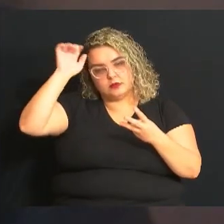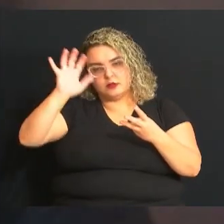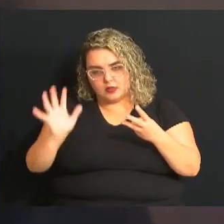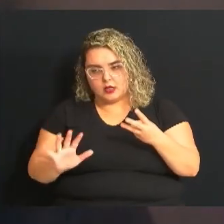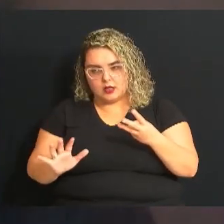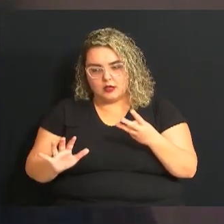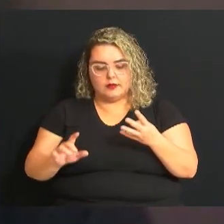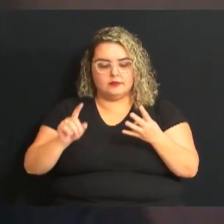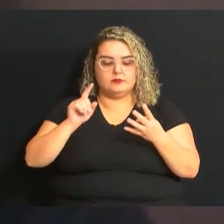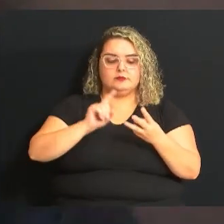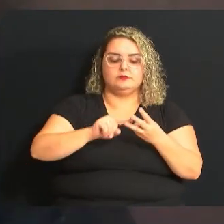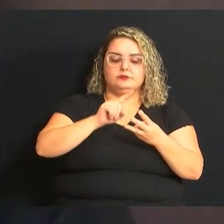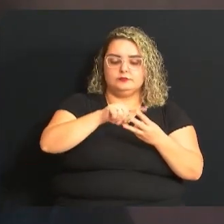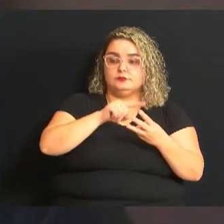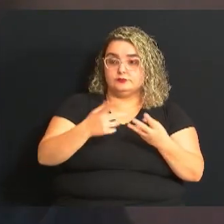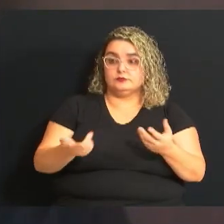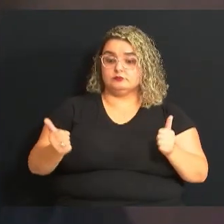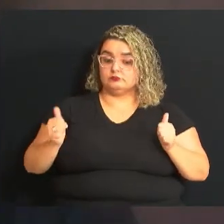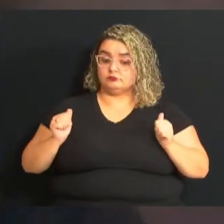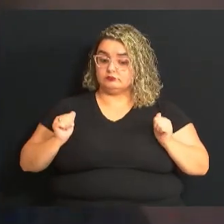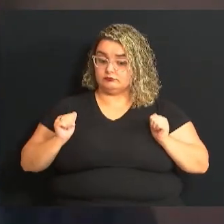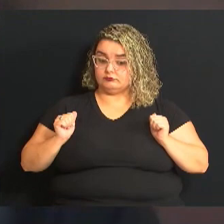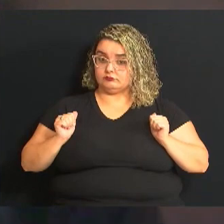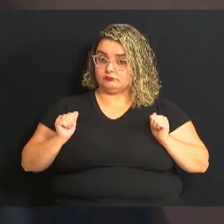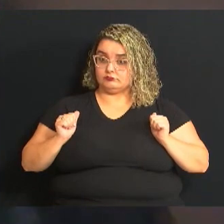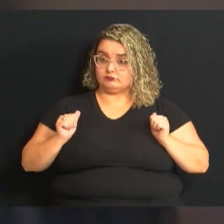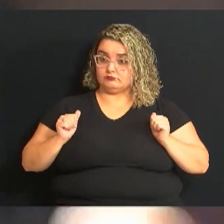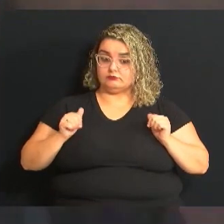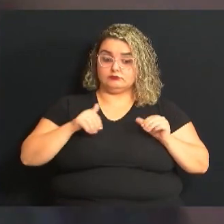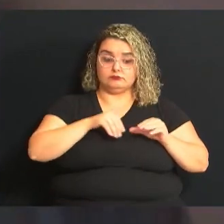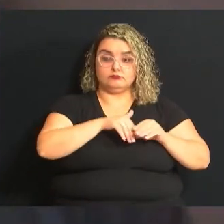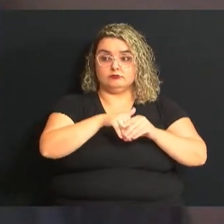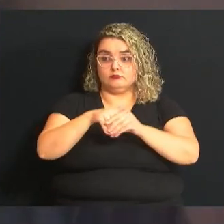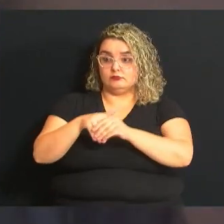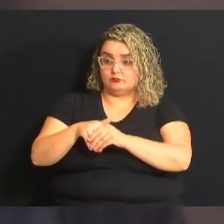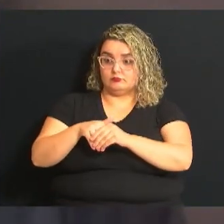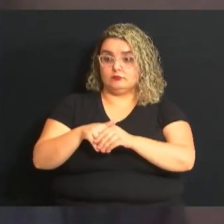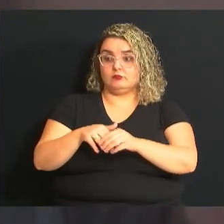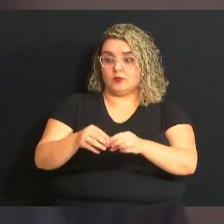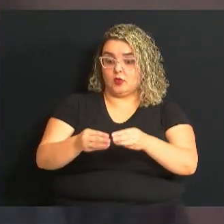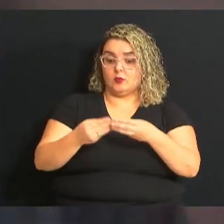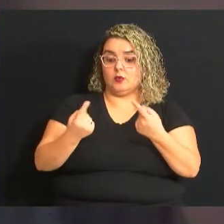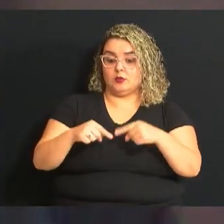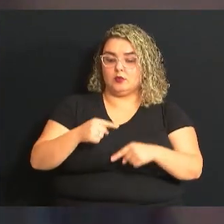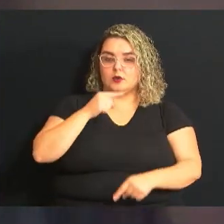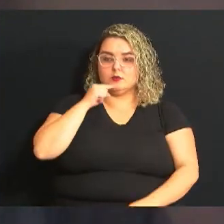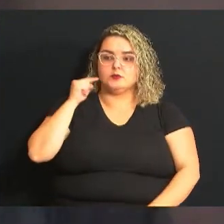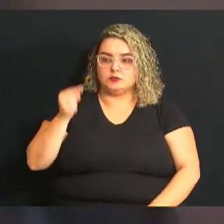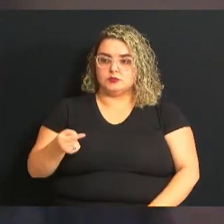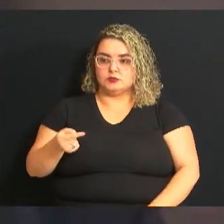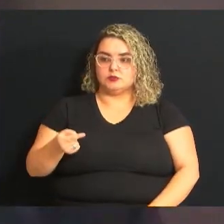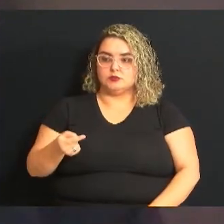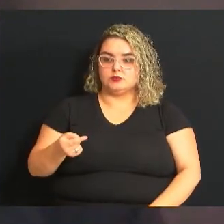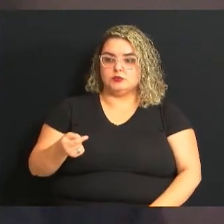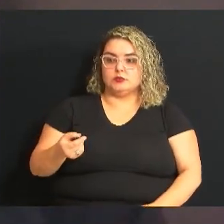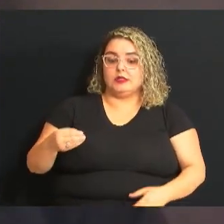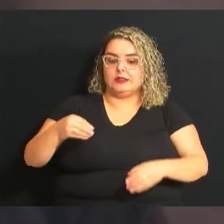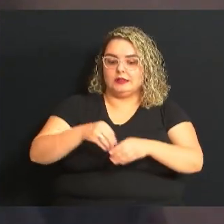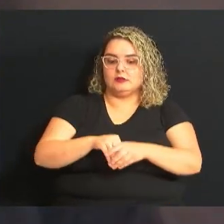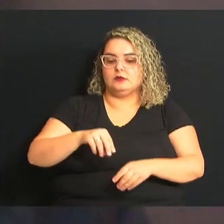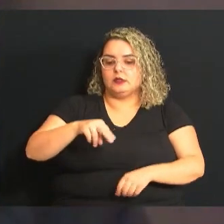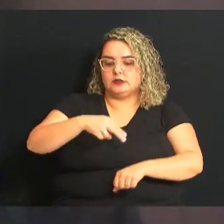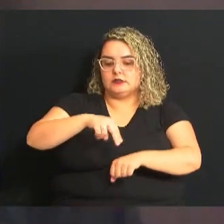tem que ter professores críticos. E para ter professor crítico, a formação não pode ser